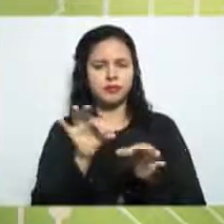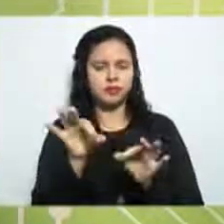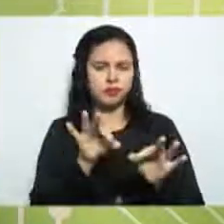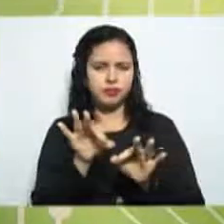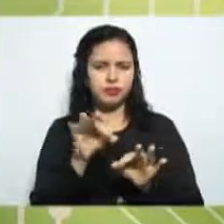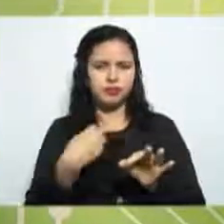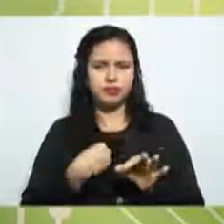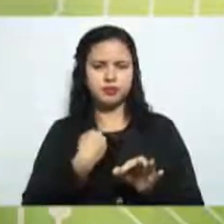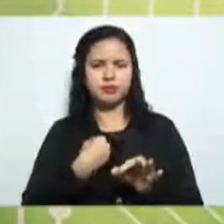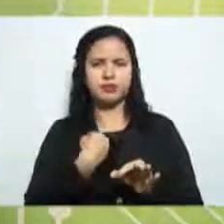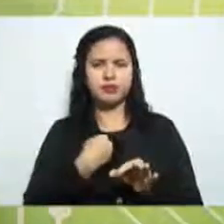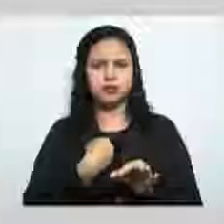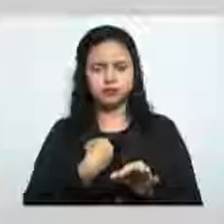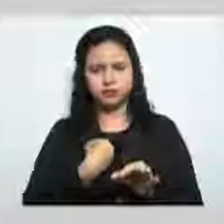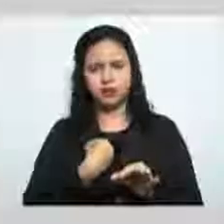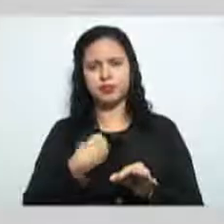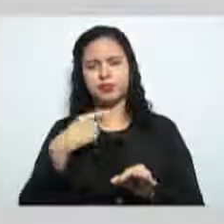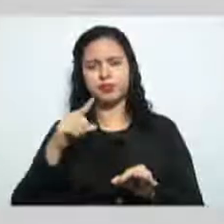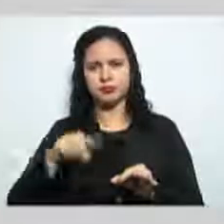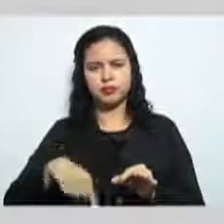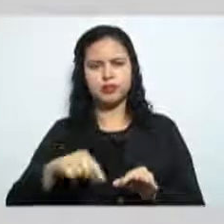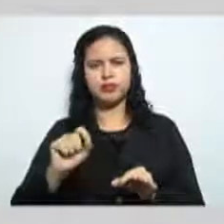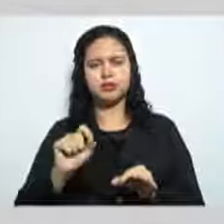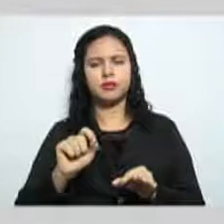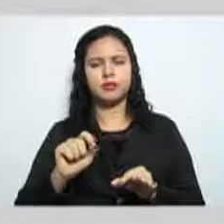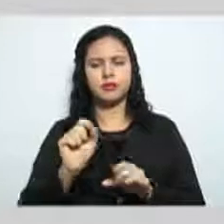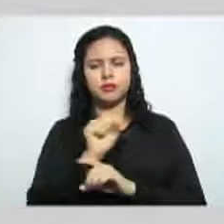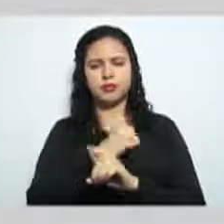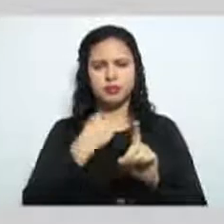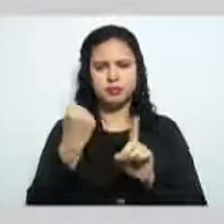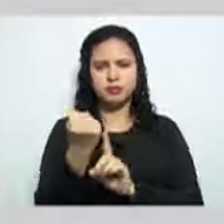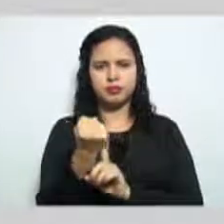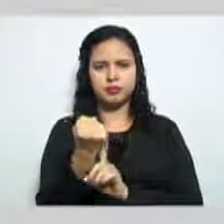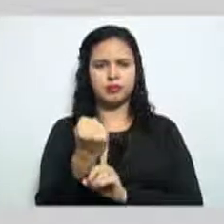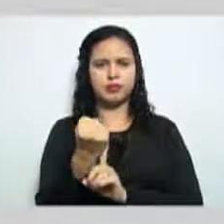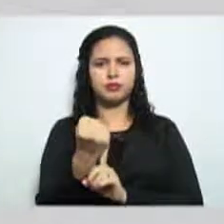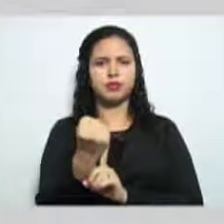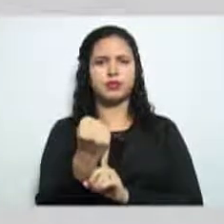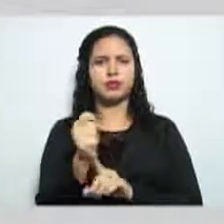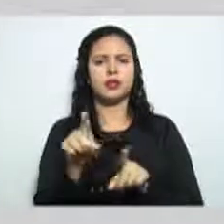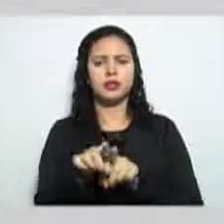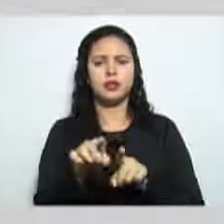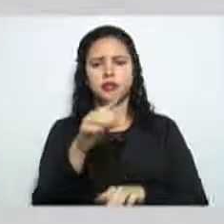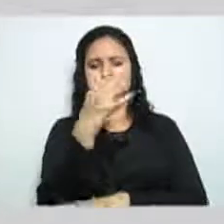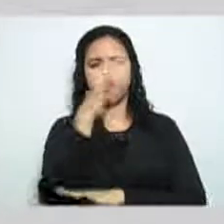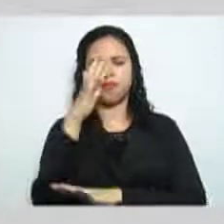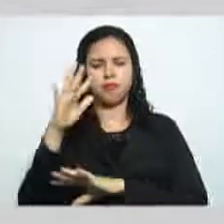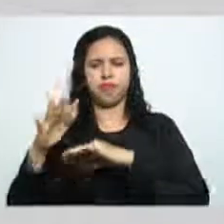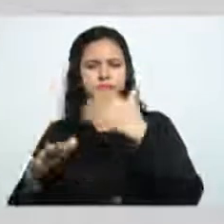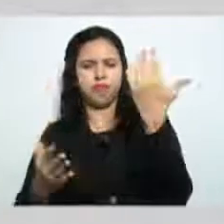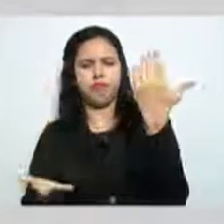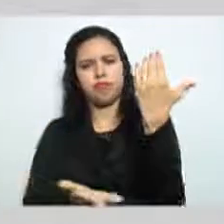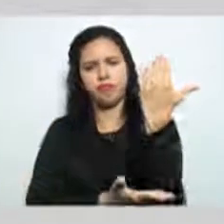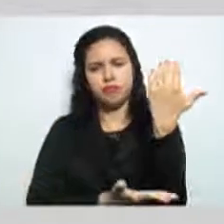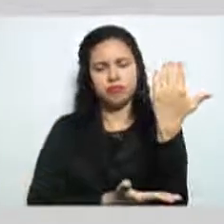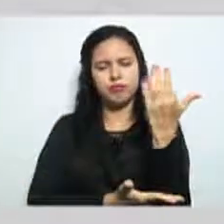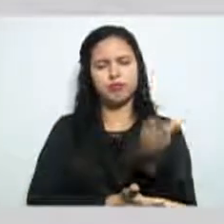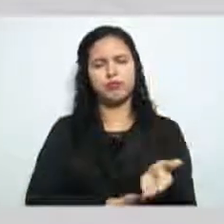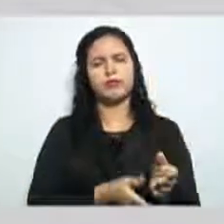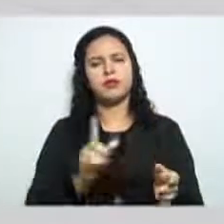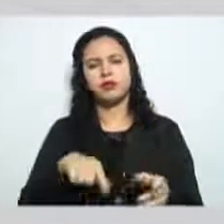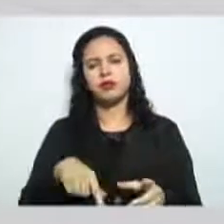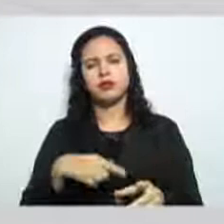nossa sociedade. A gente vê a questão também, por exemplo, do desmatamento. O desmatamento, ele é limitado, né,